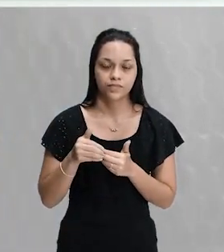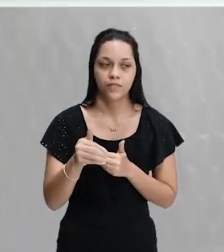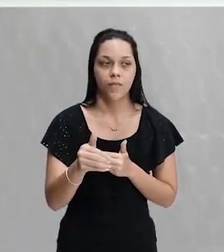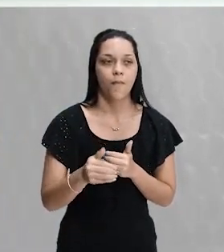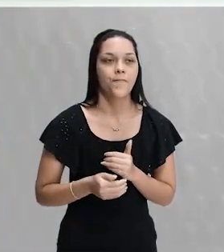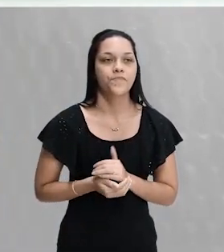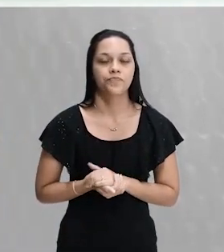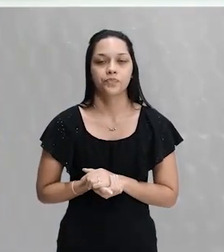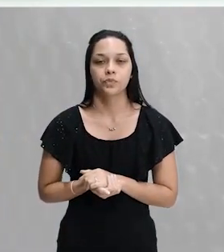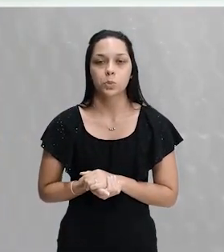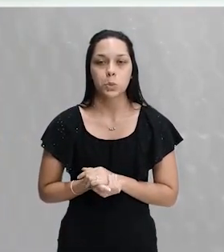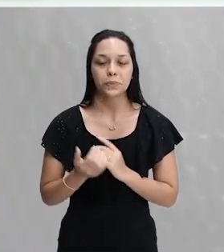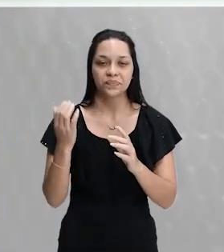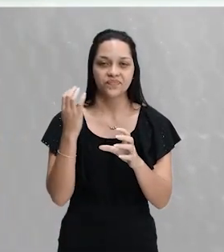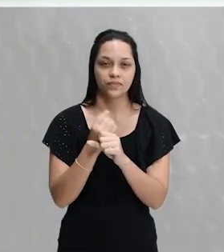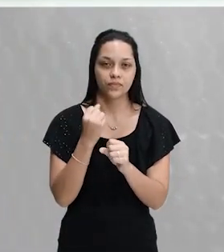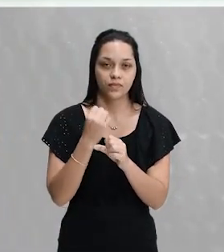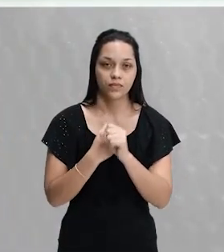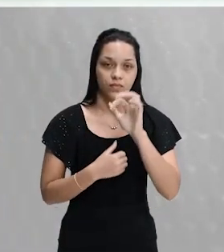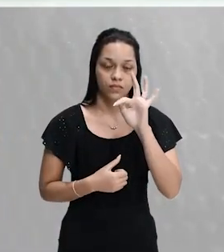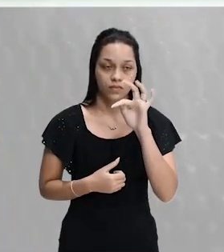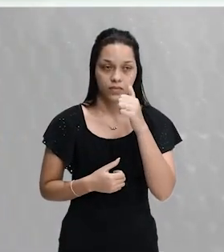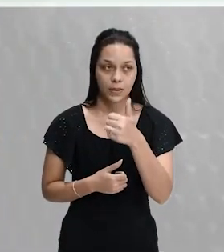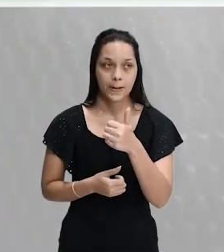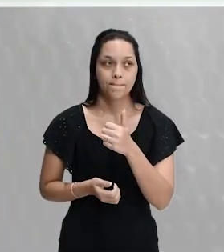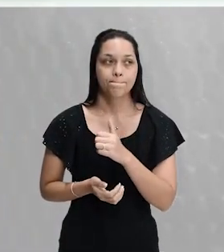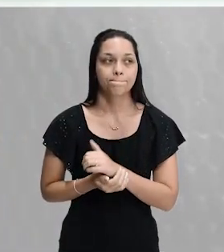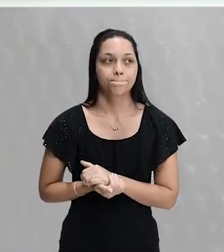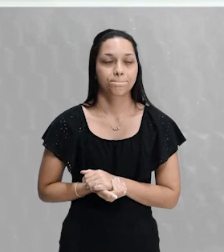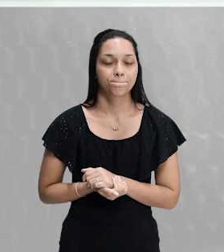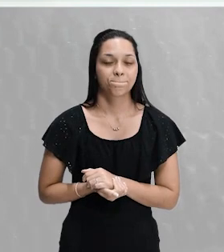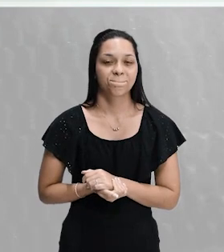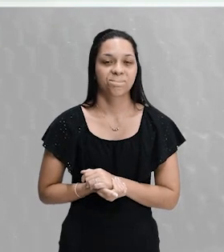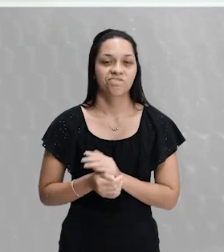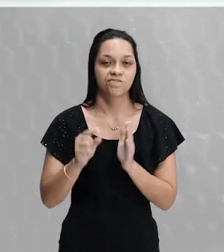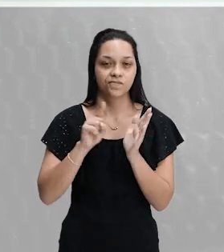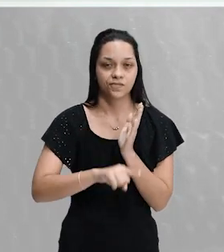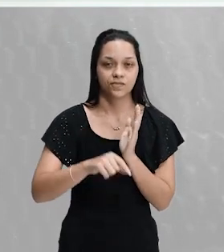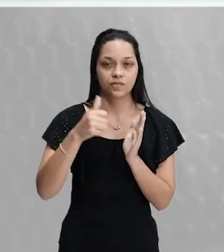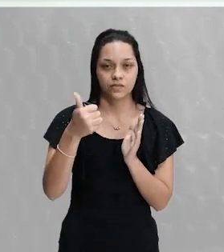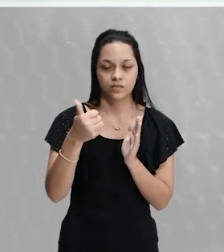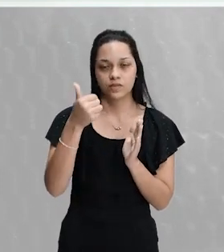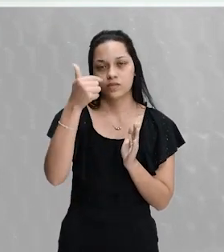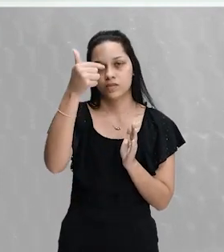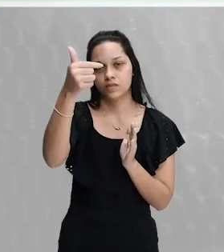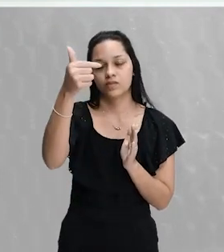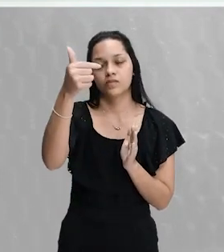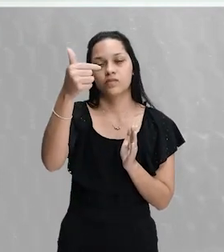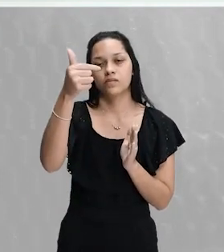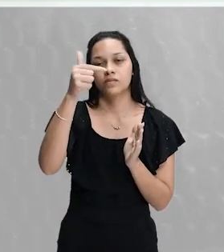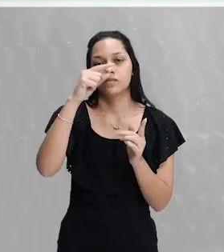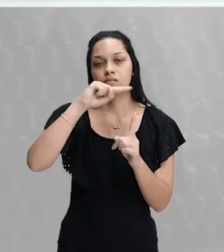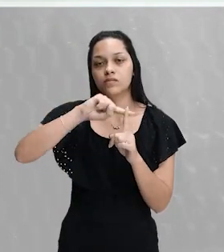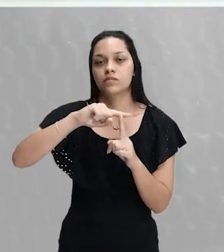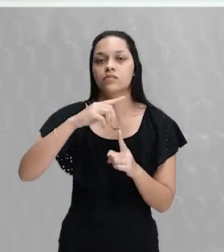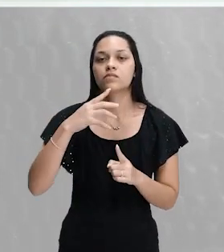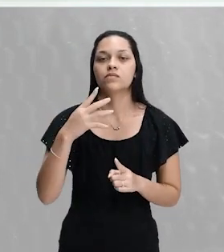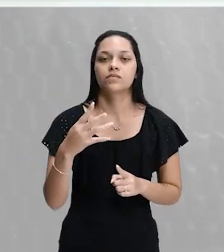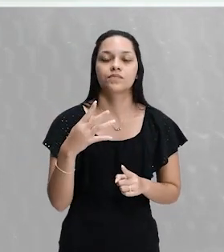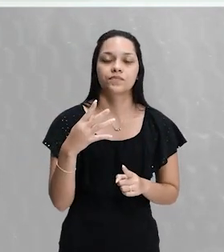continuidade. Vamos calcular o f de 1. Menos o 1 ao quadrado mais